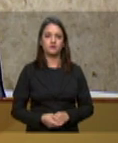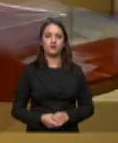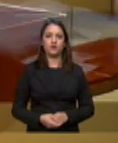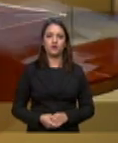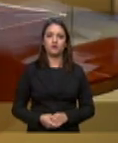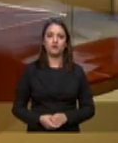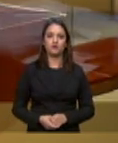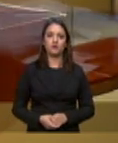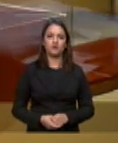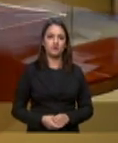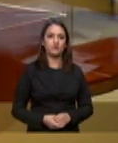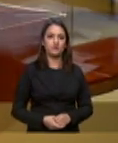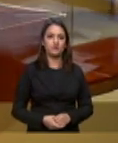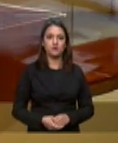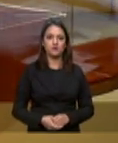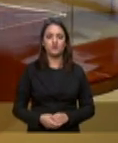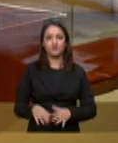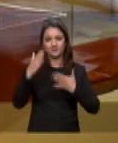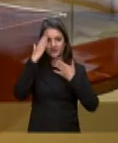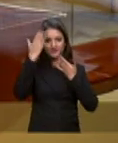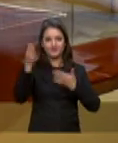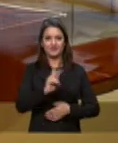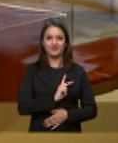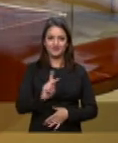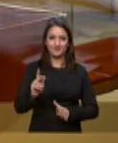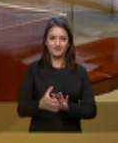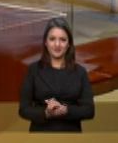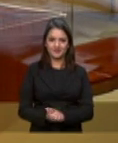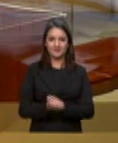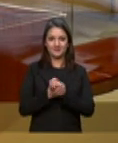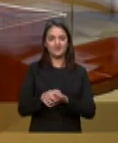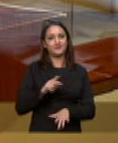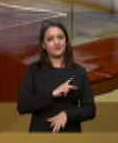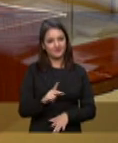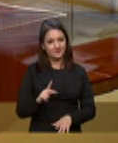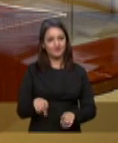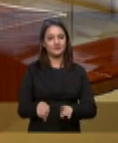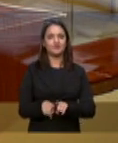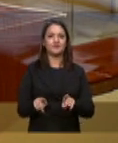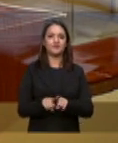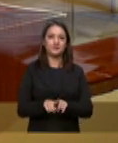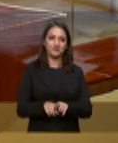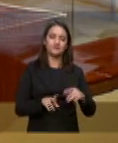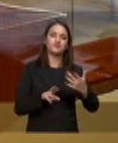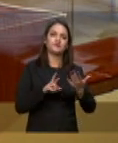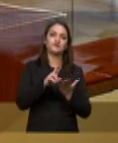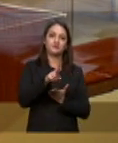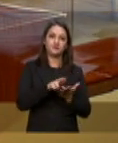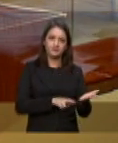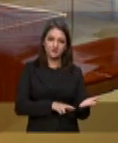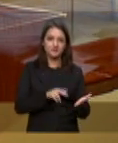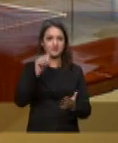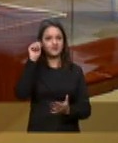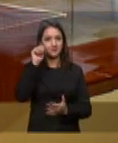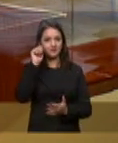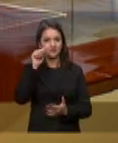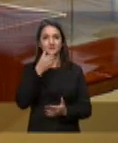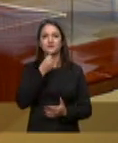Obrigada, presidente. Excelentíssimo senhor. A advogada toma seu lugar à tribuna, de frente para o presidente do STF, ministro Luiz